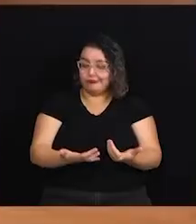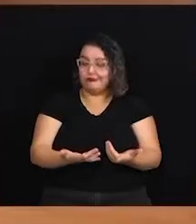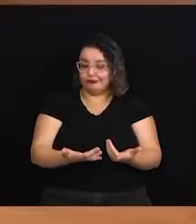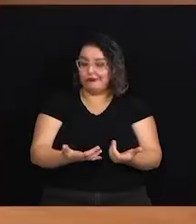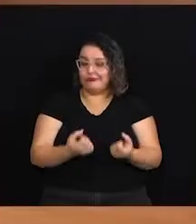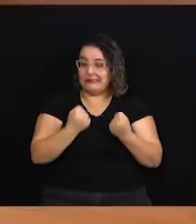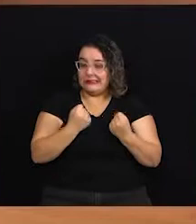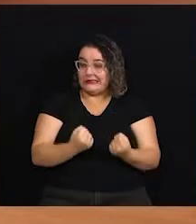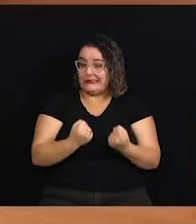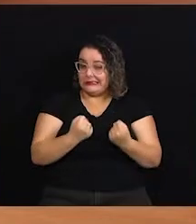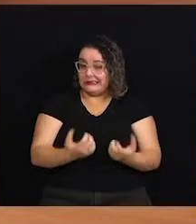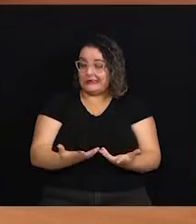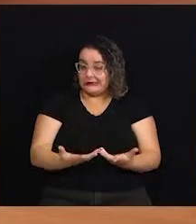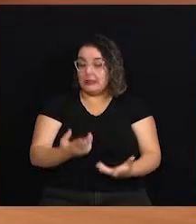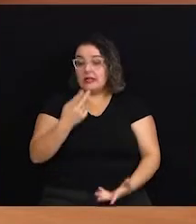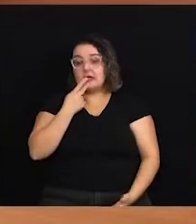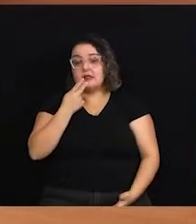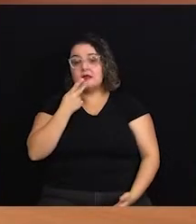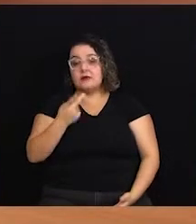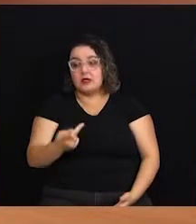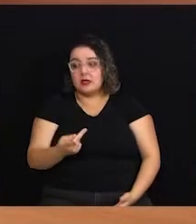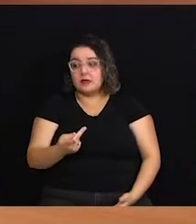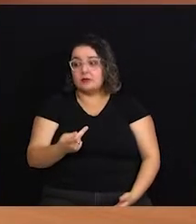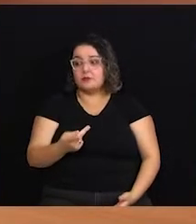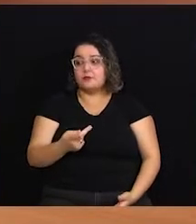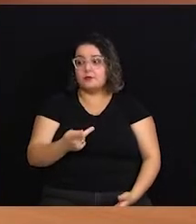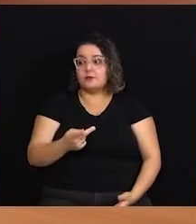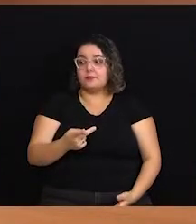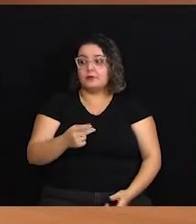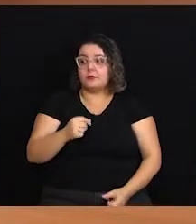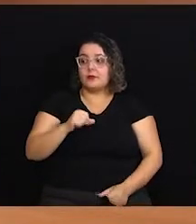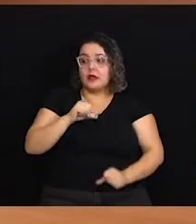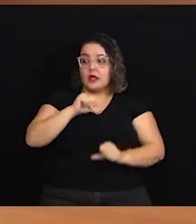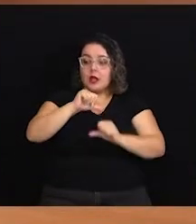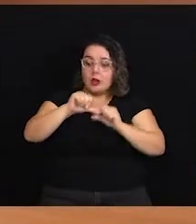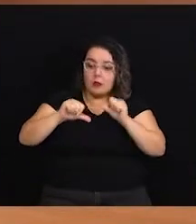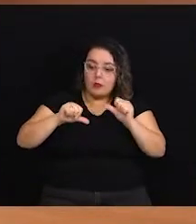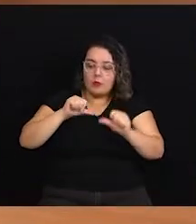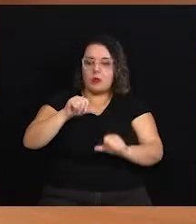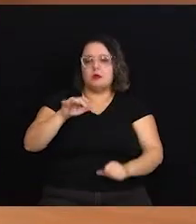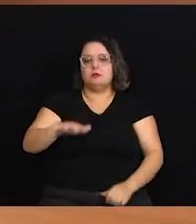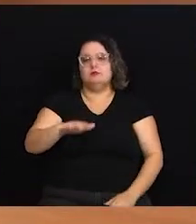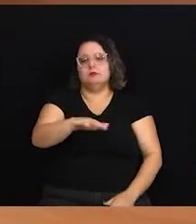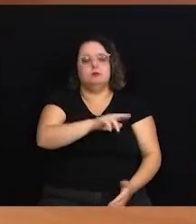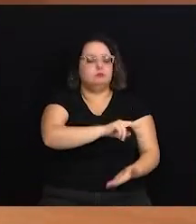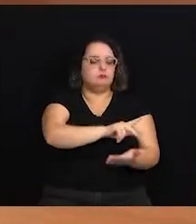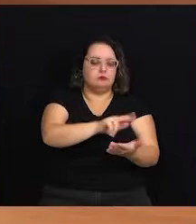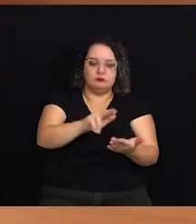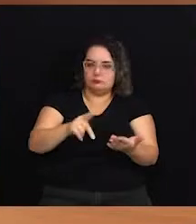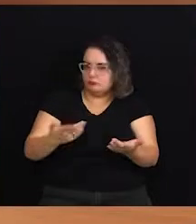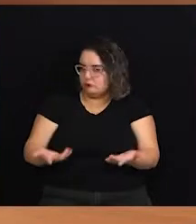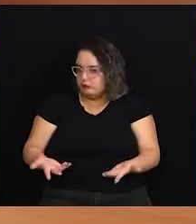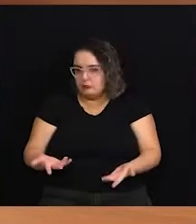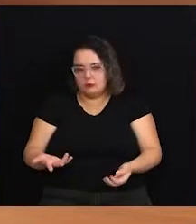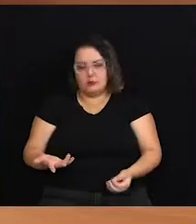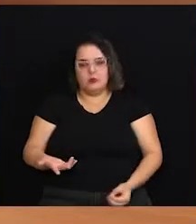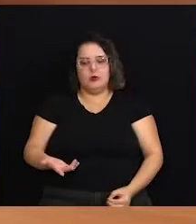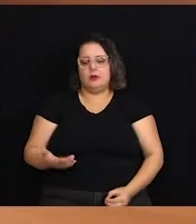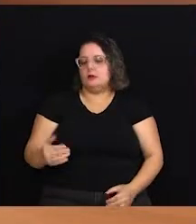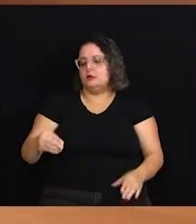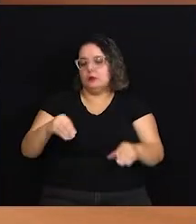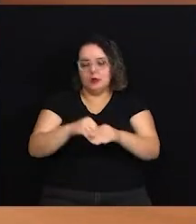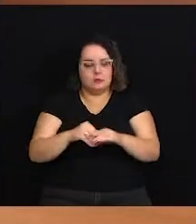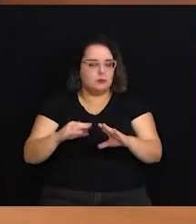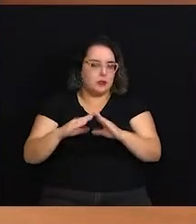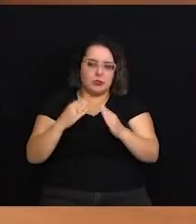é esse peso social que a gente fala ela se transporta nos ambientes diversos de ambientes